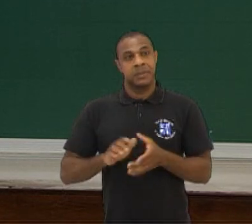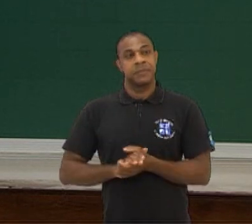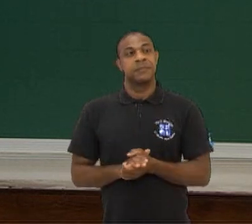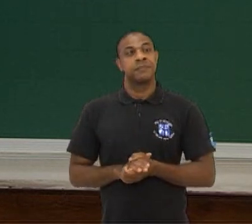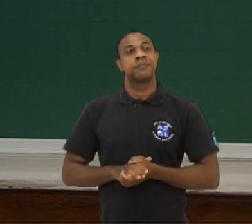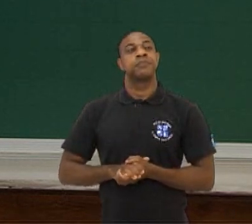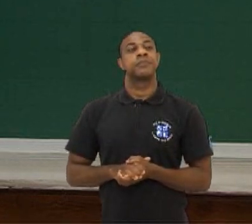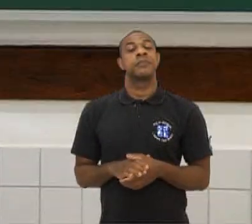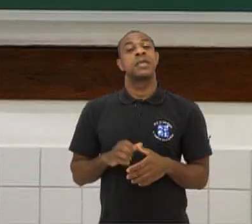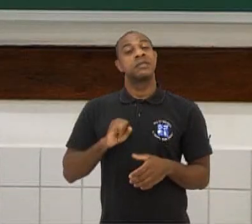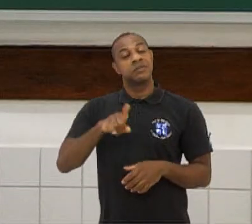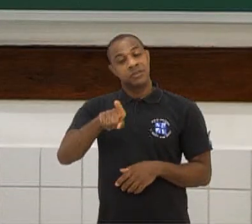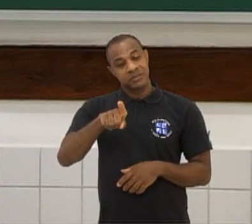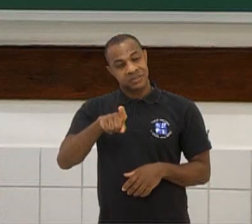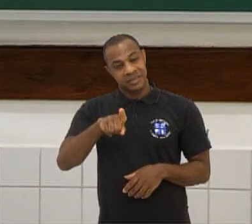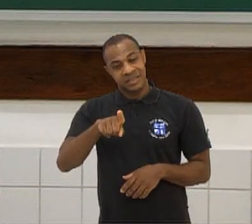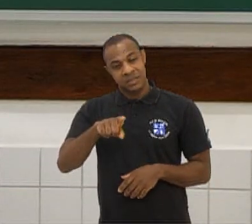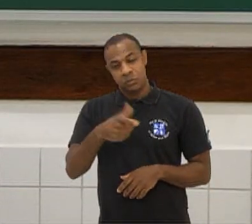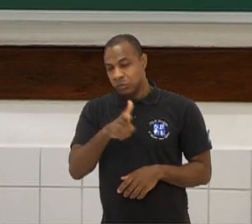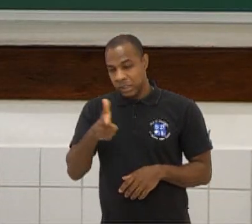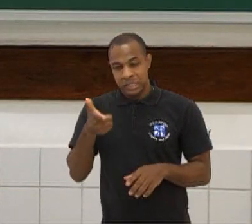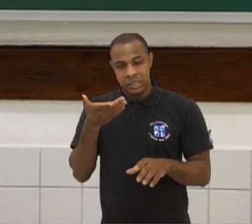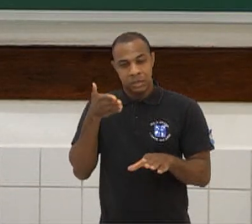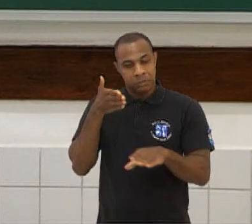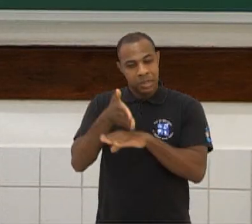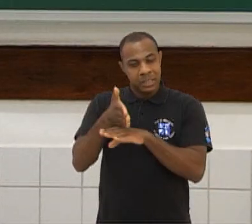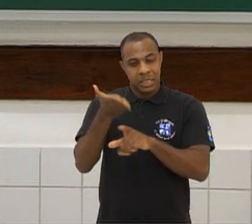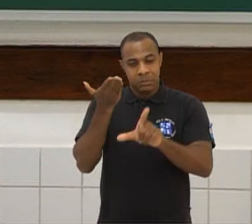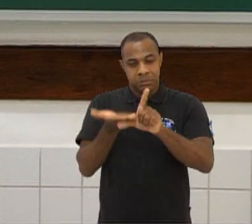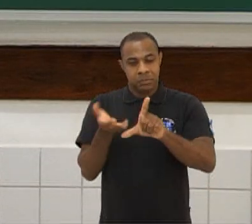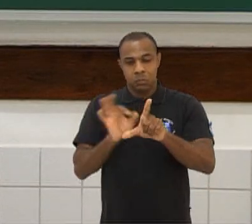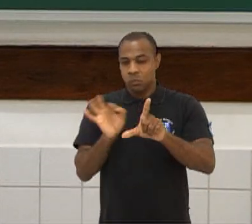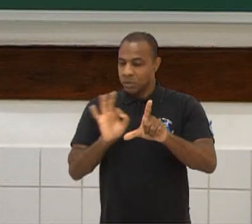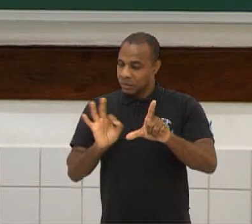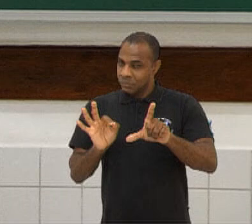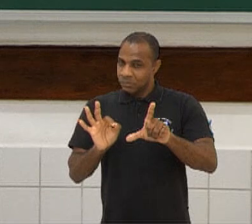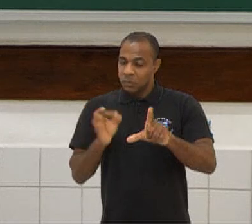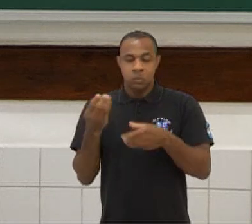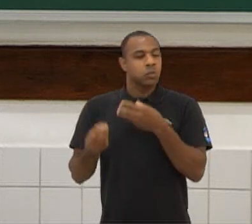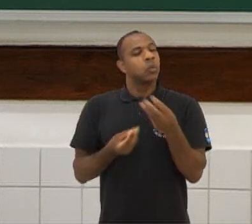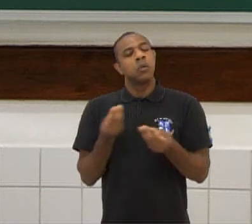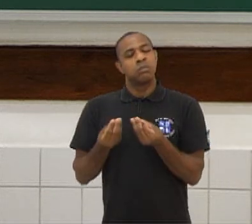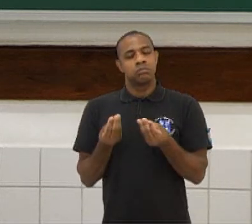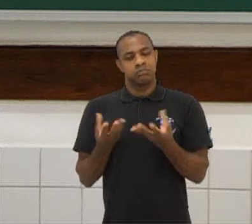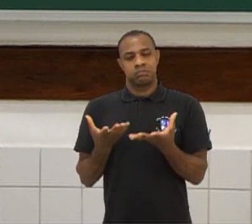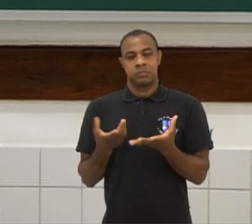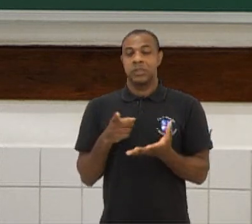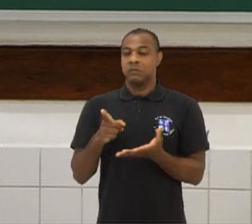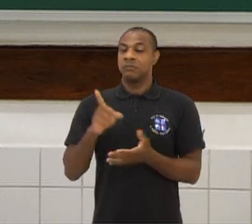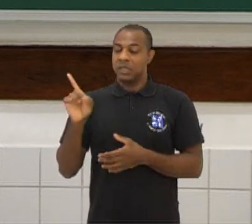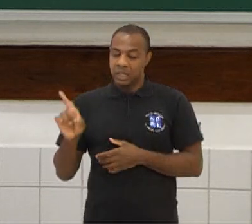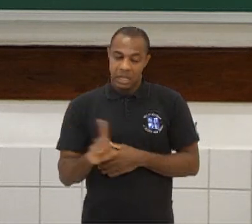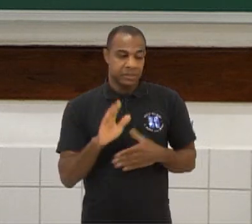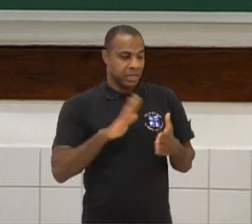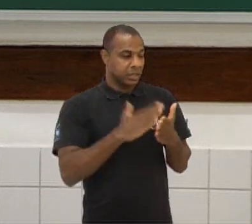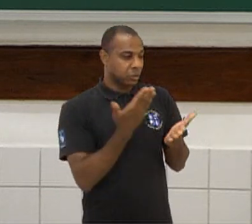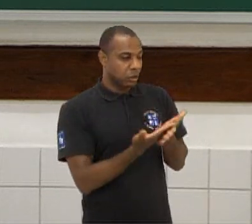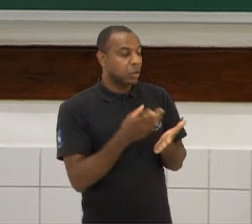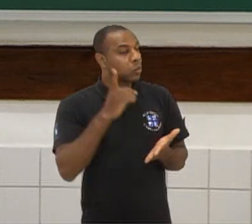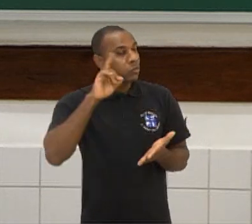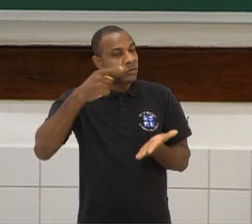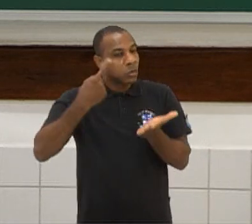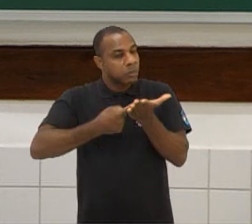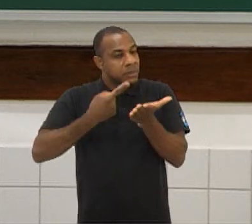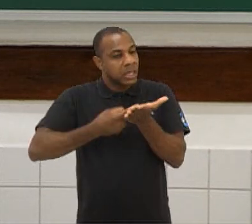bem? Mas se você não tem acesso ao Classroom, e como é que você vai fazer? Você vai lá na tua escola e vai buscar